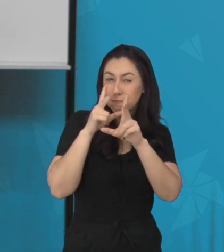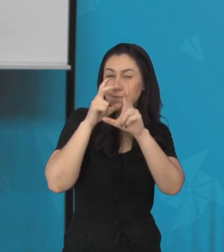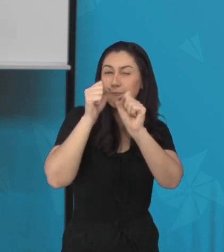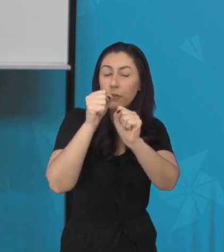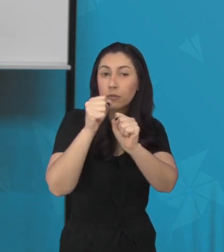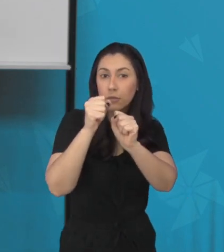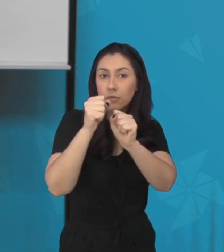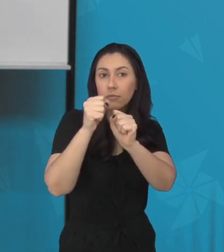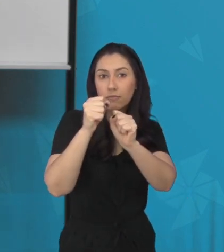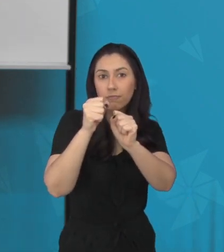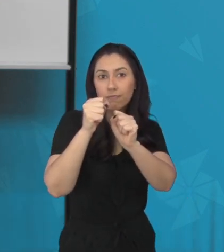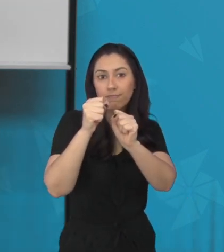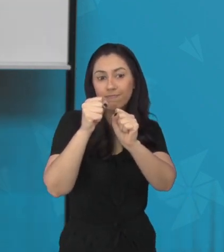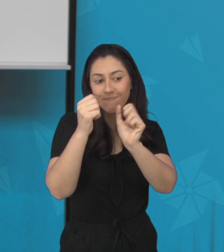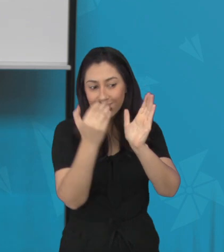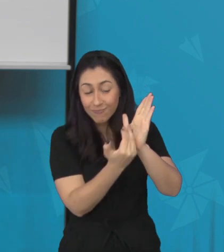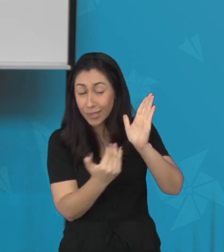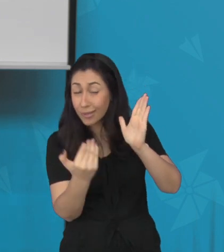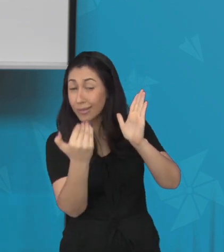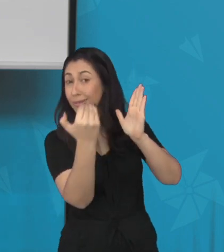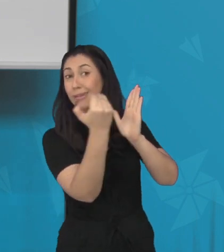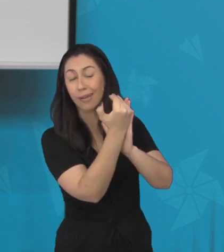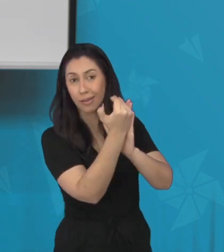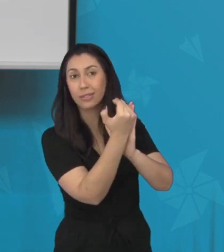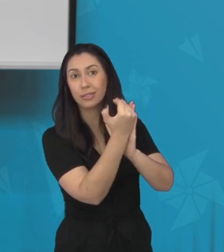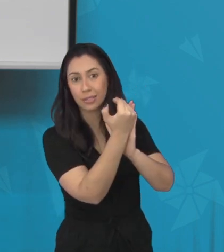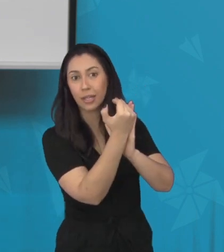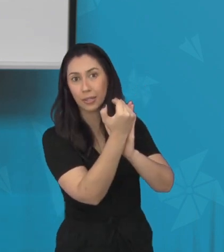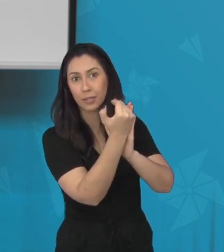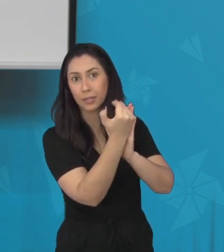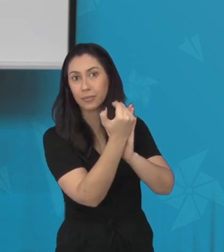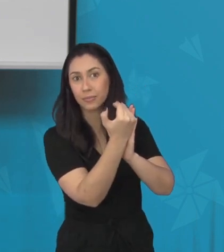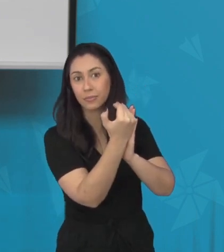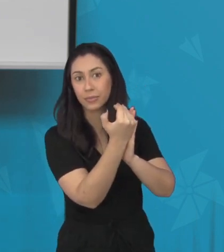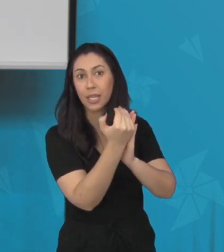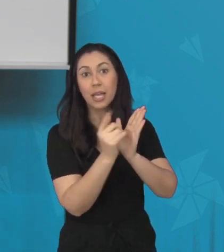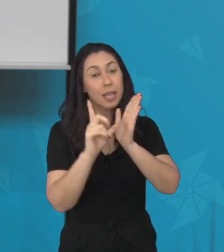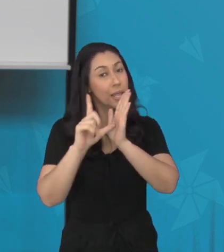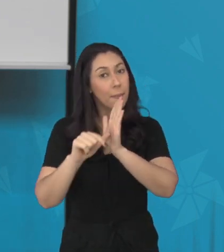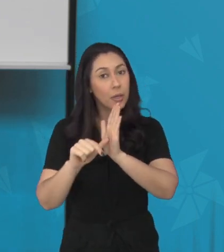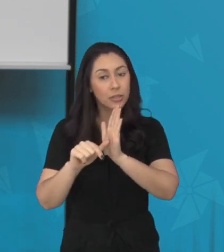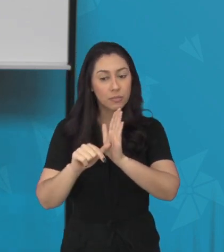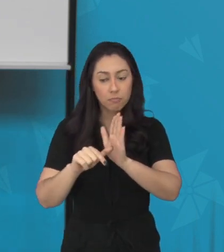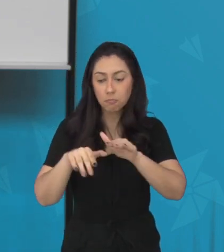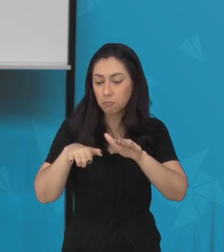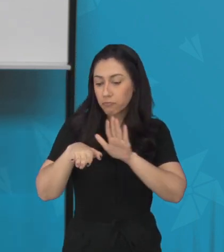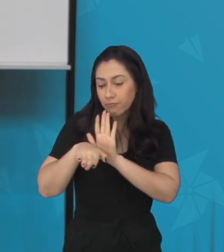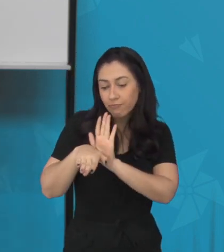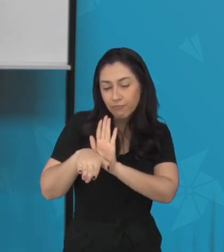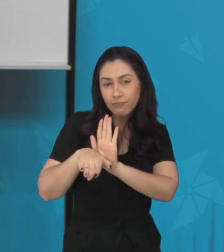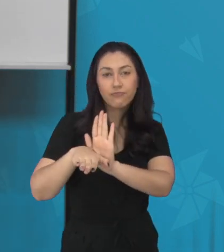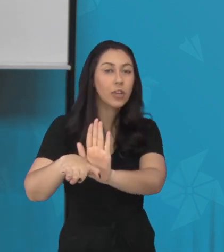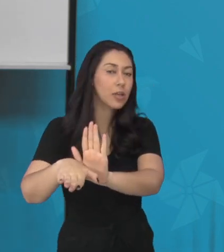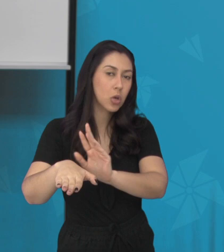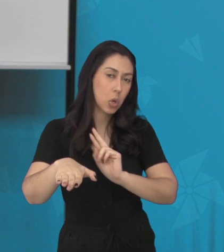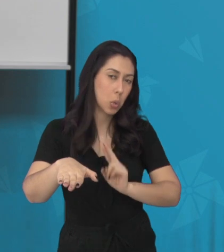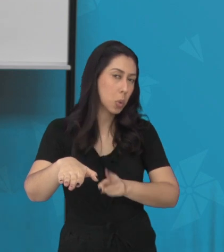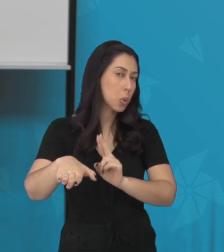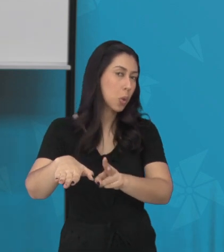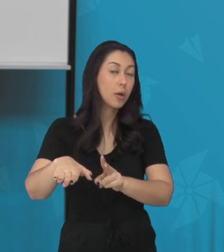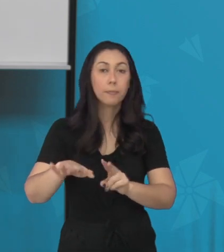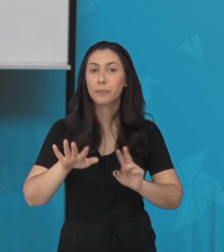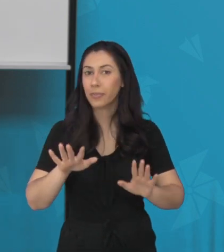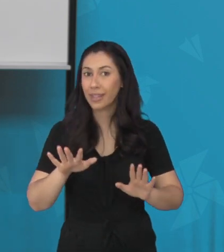força maior do que a necessária para simplesmente manter o movimento. Veja bem, iniciar